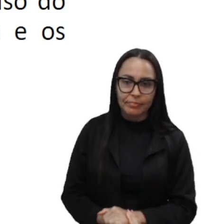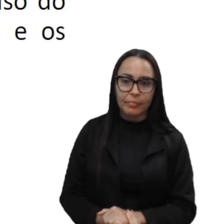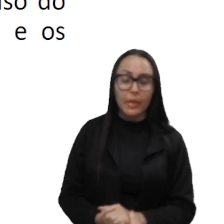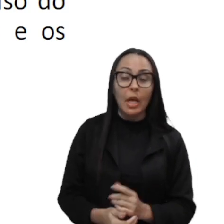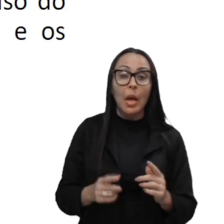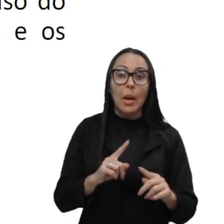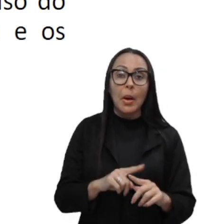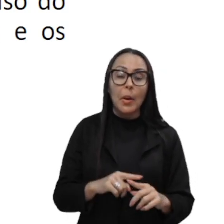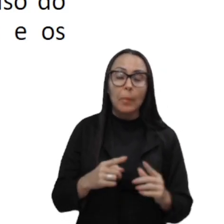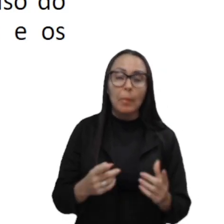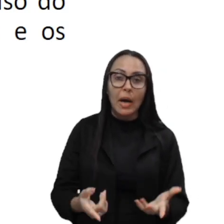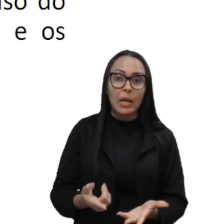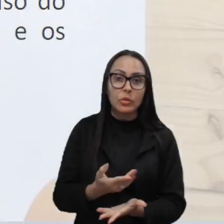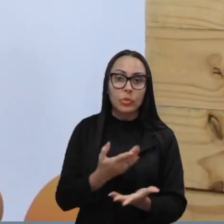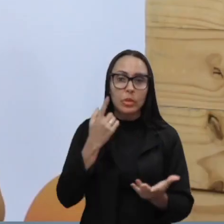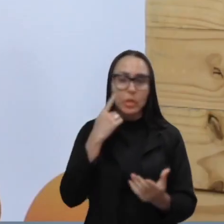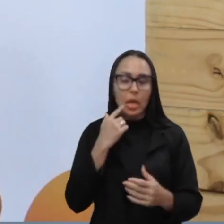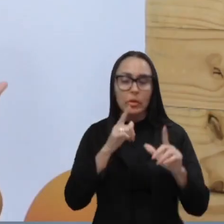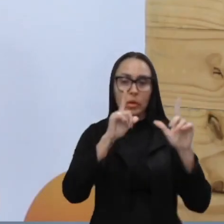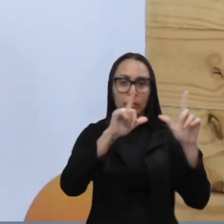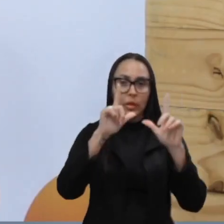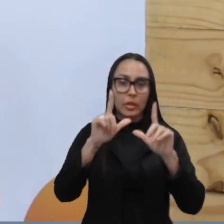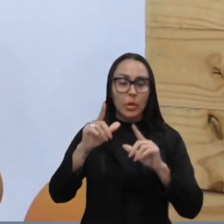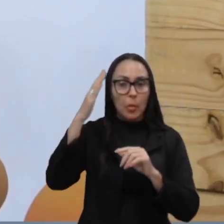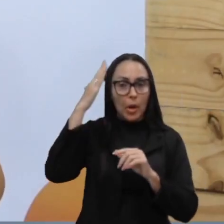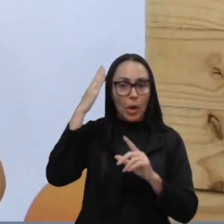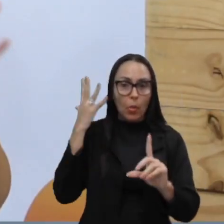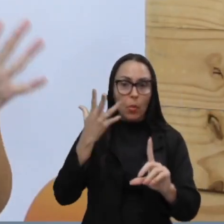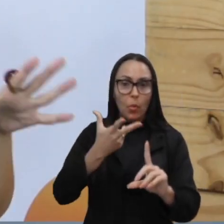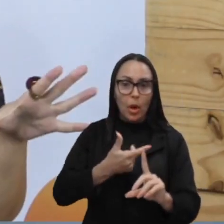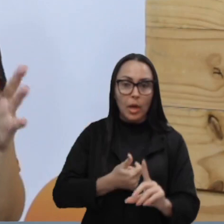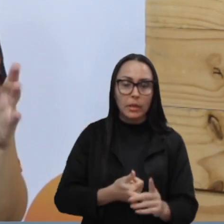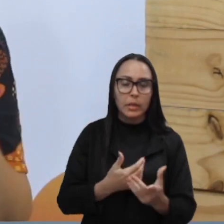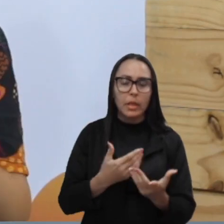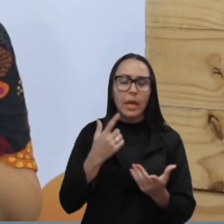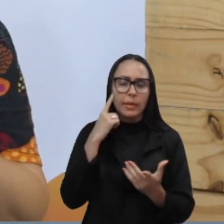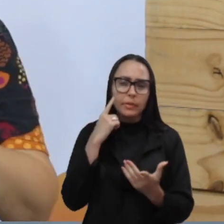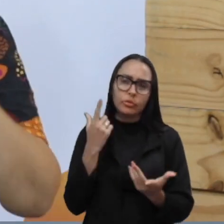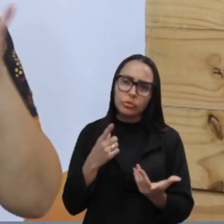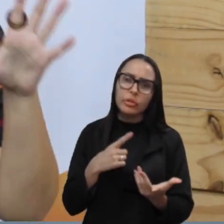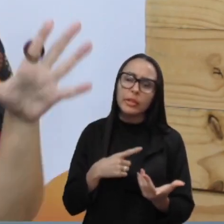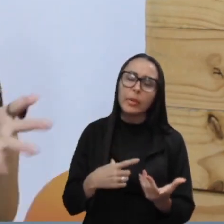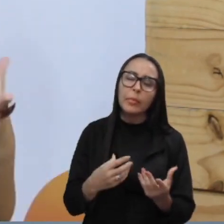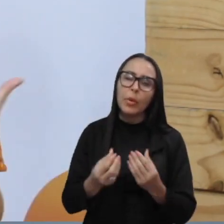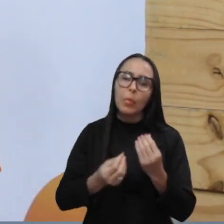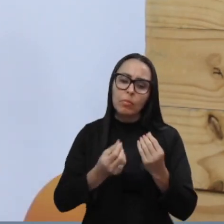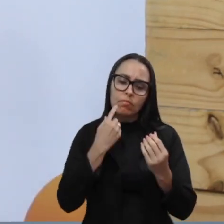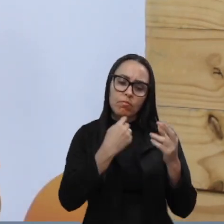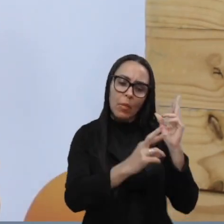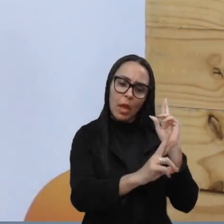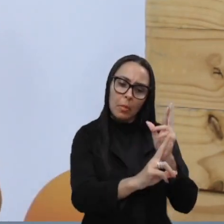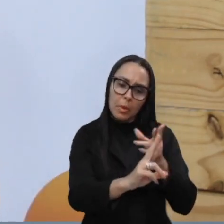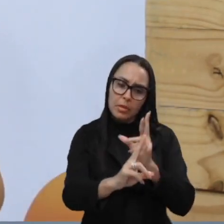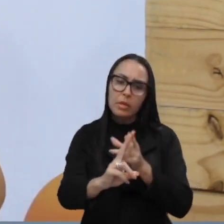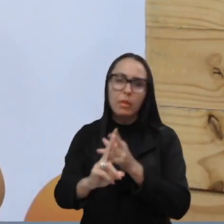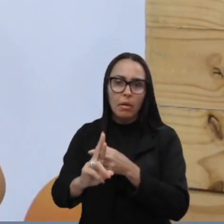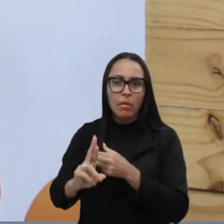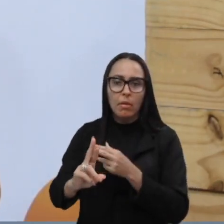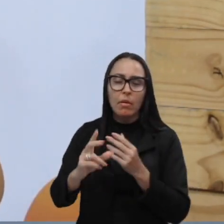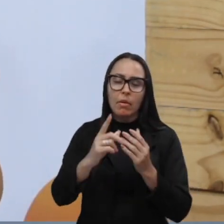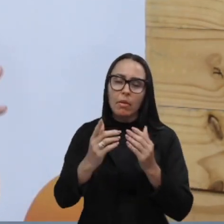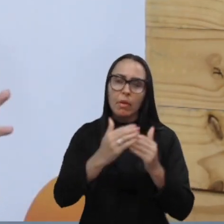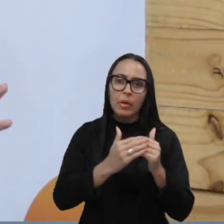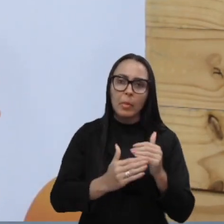a grande coisa dessas estilogravuras para o Art Nouveau? Essas estilogravuras elas tinham uma forma de representar as imagens a partir de